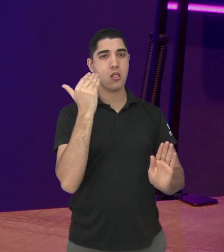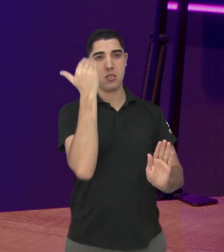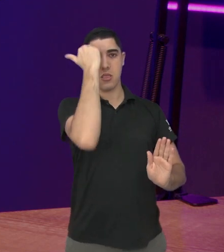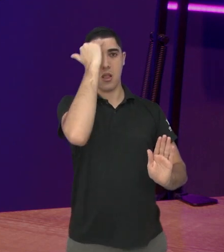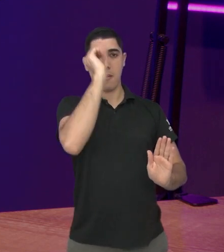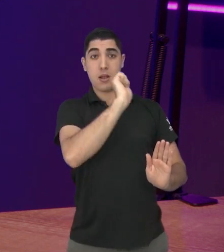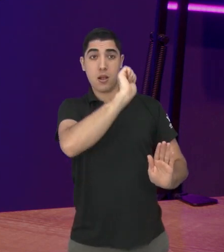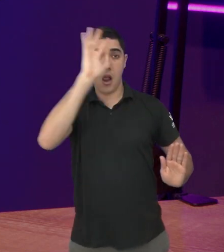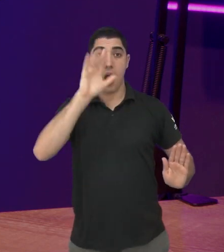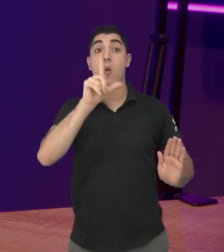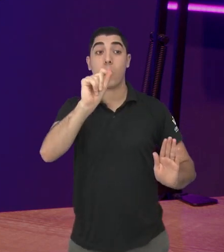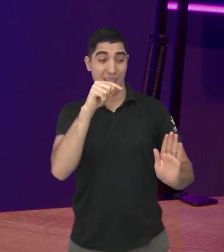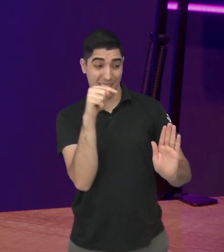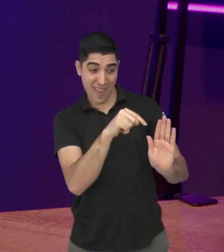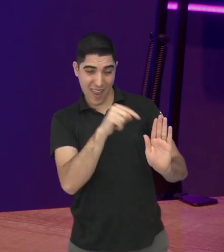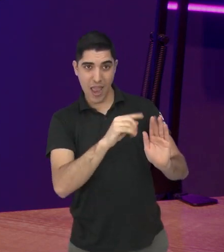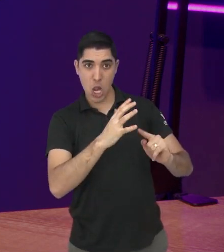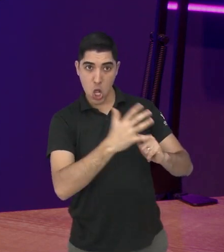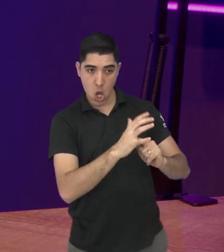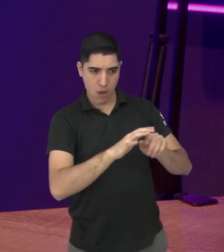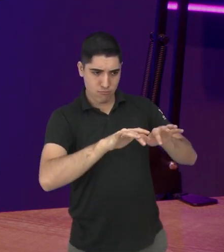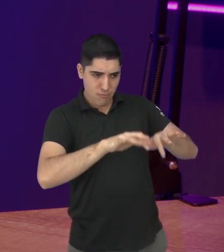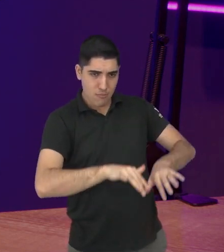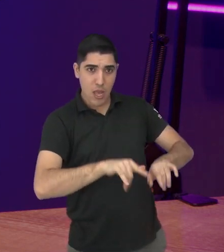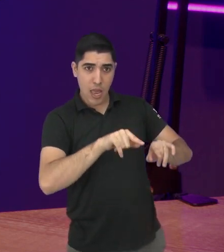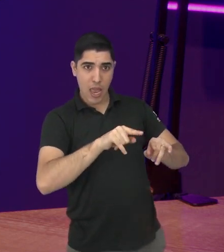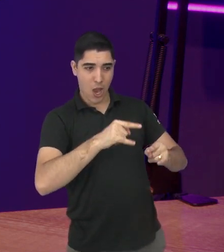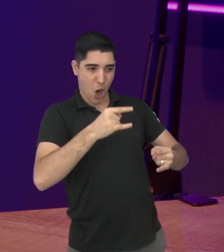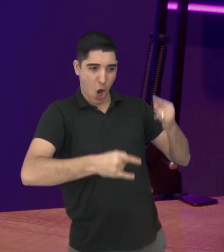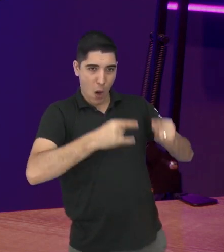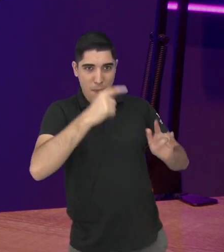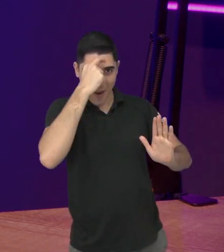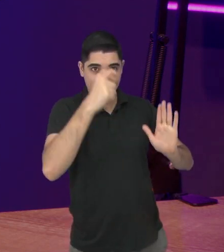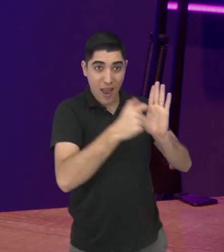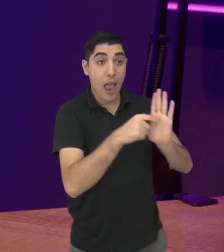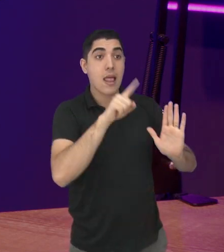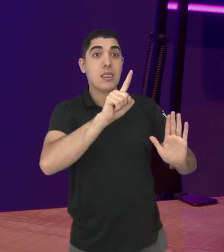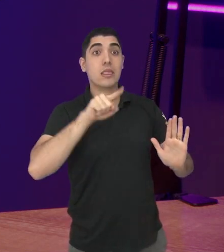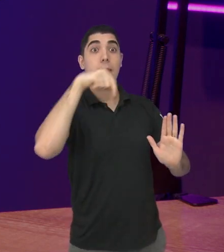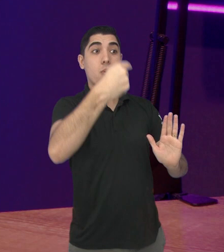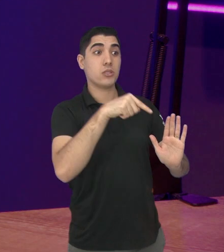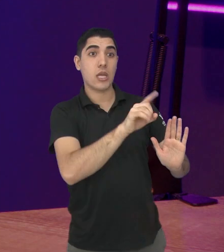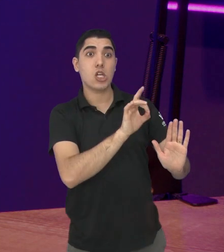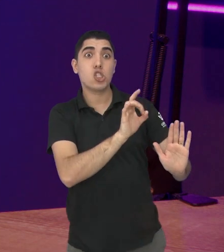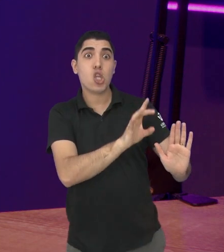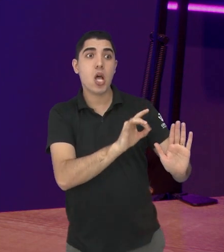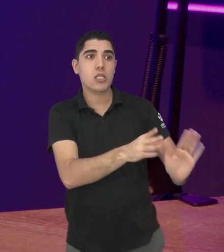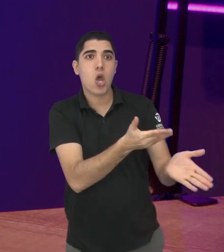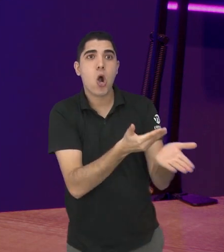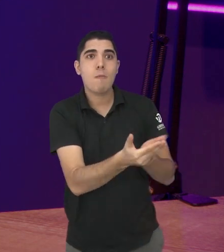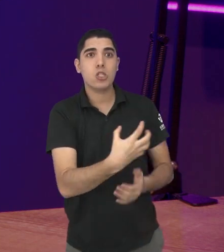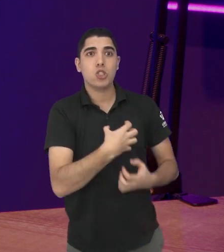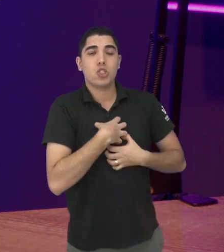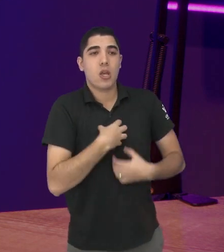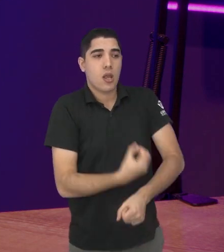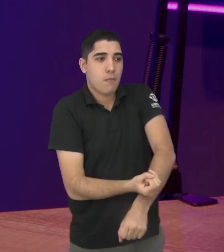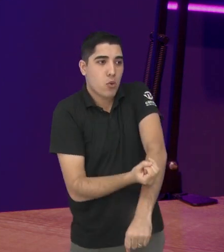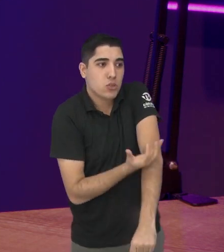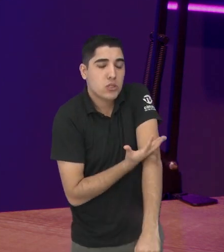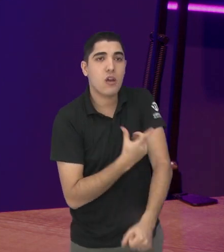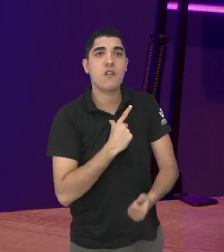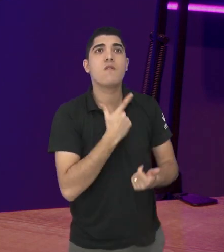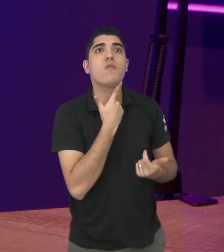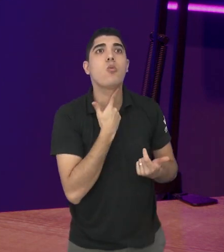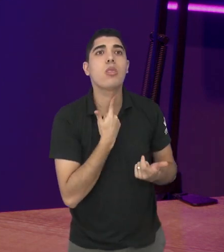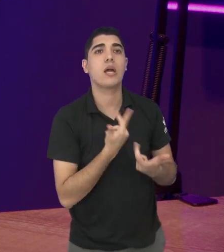Então, você programar uma máquina a um nível tão grande que ela começaria, então, a ela mesma ter emoções e querer coisas,